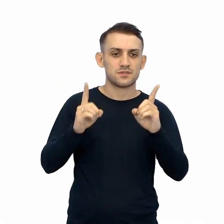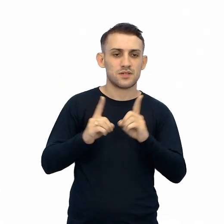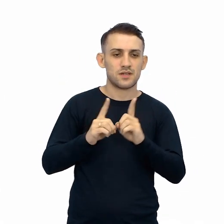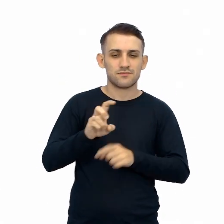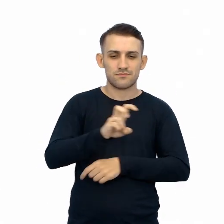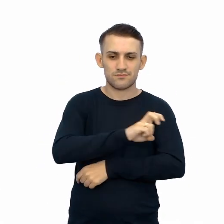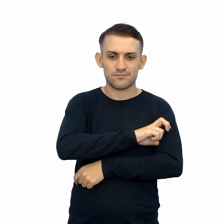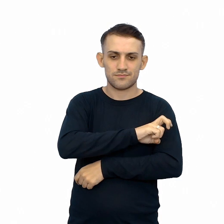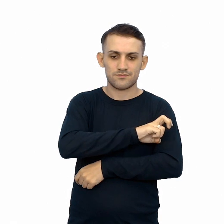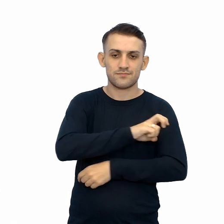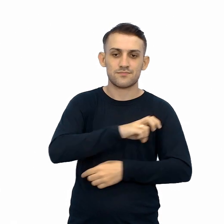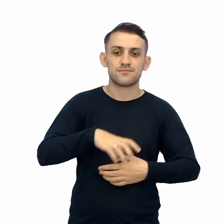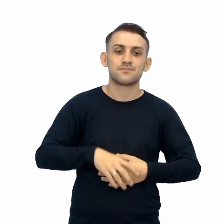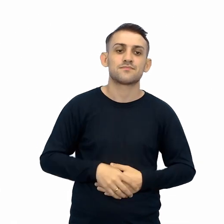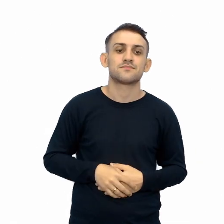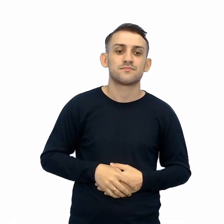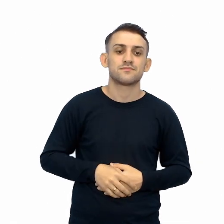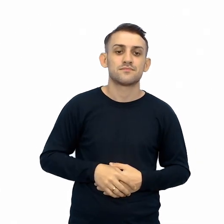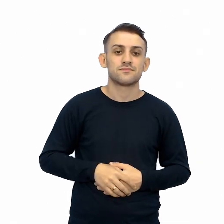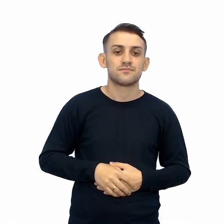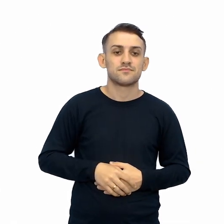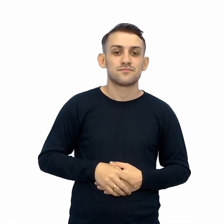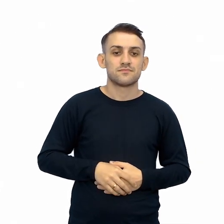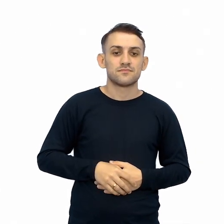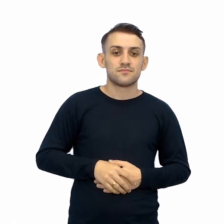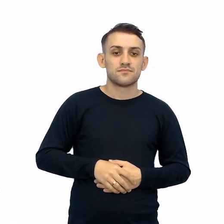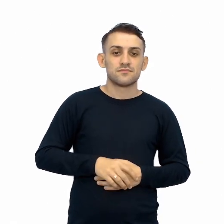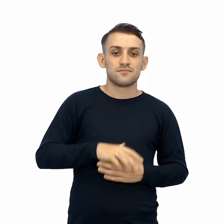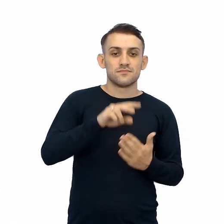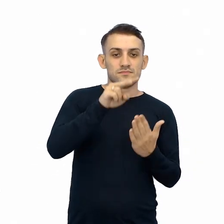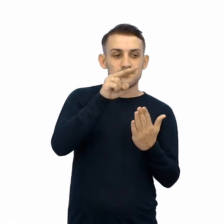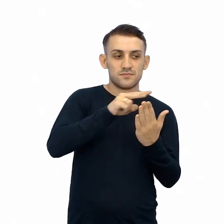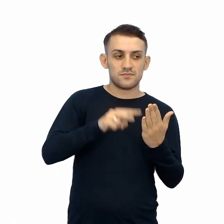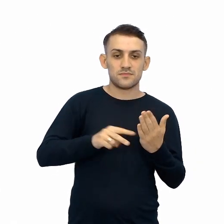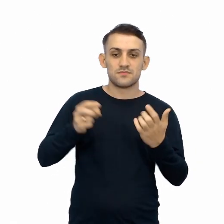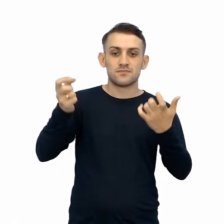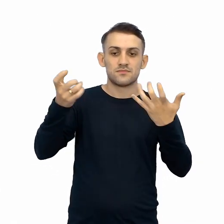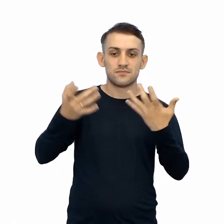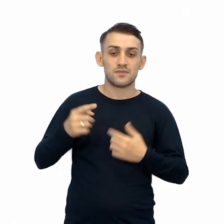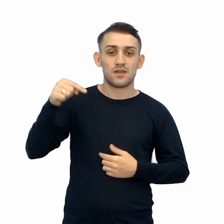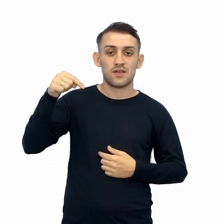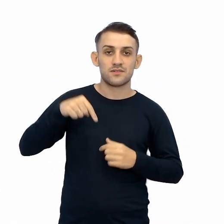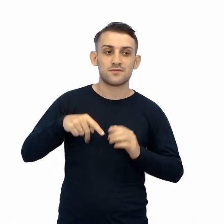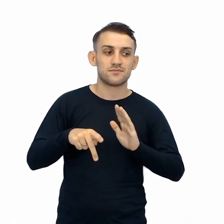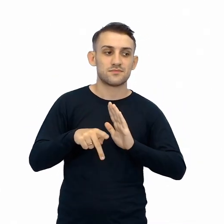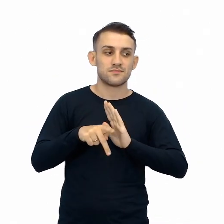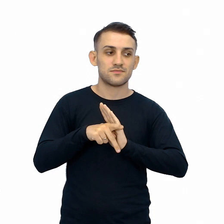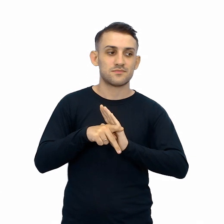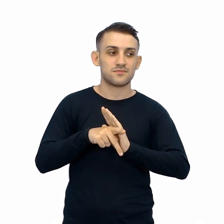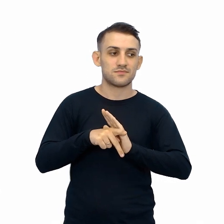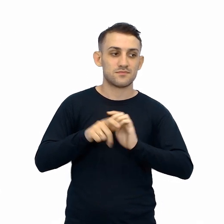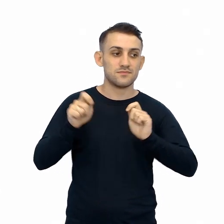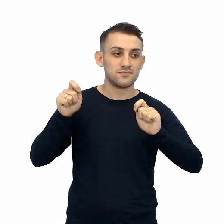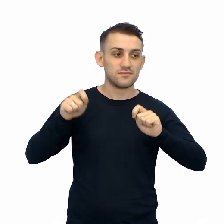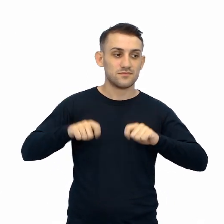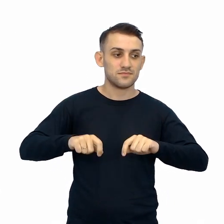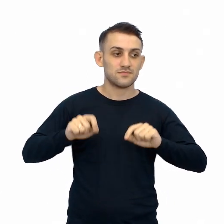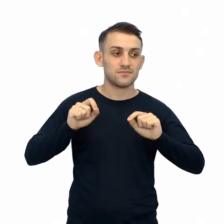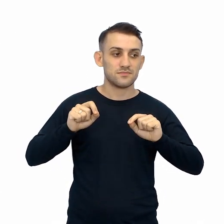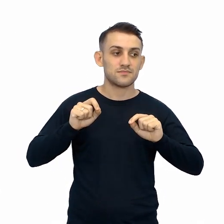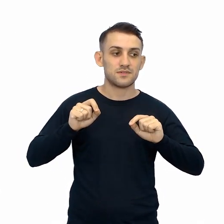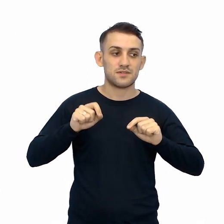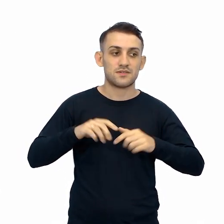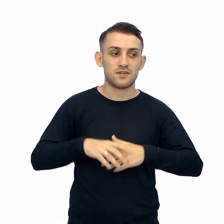ano, lendo e indicando contos. Nessa sequência, a proposta é